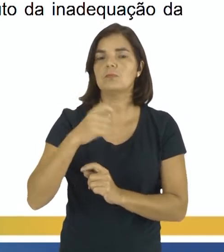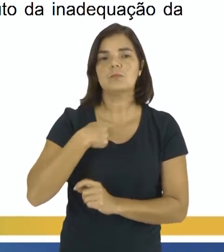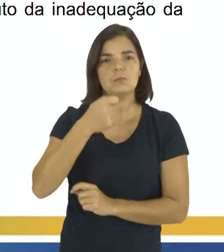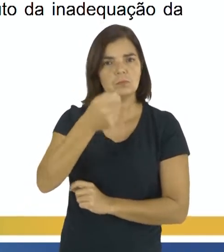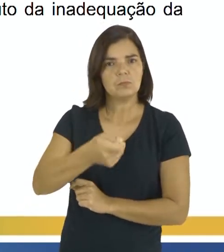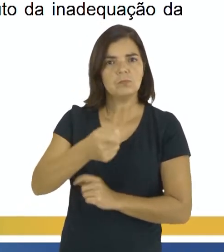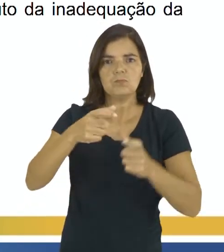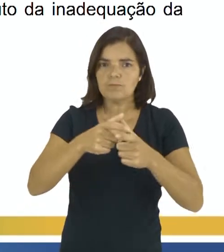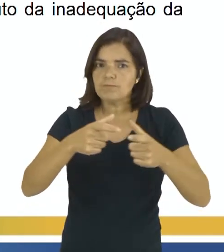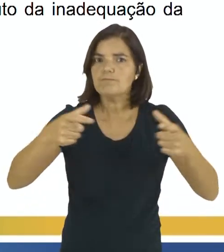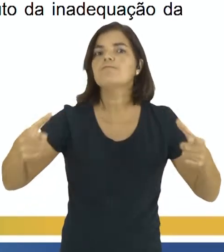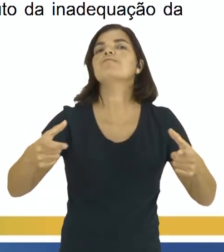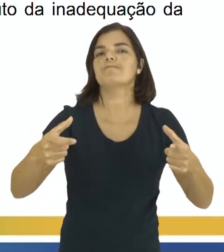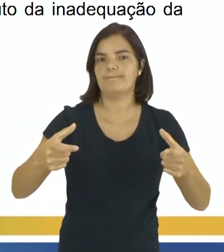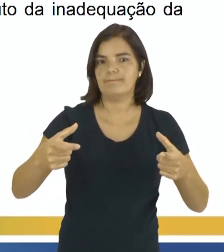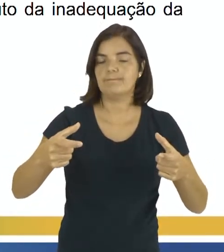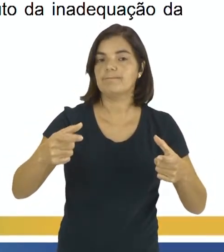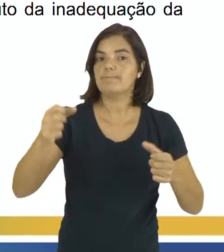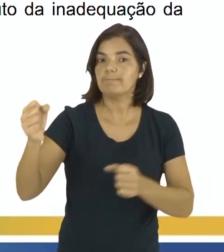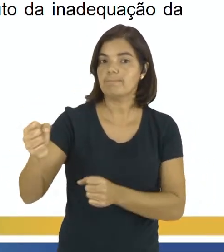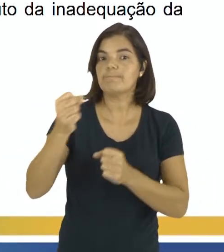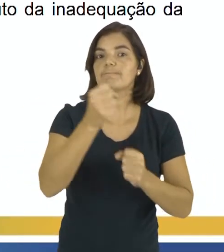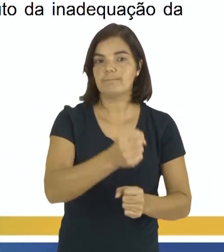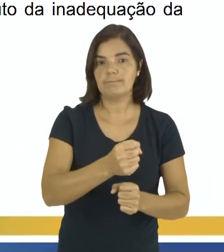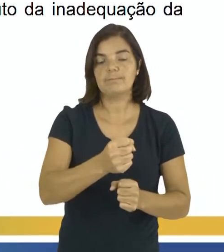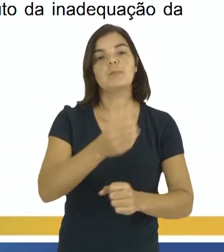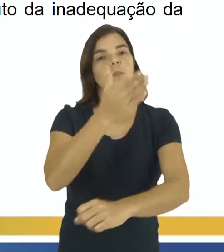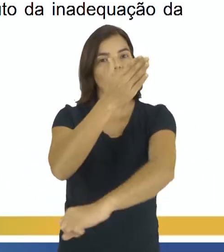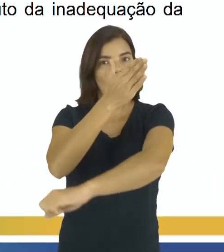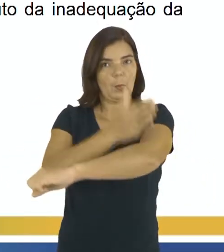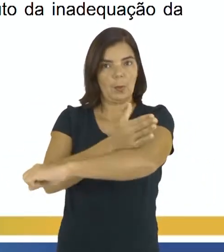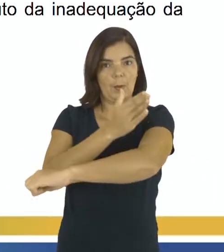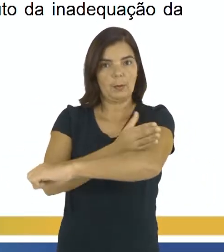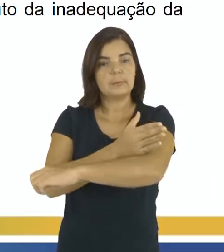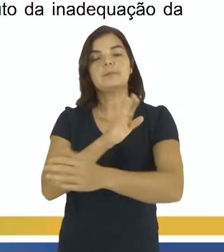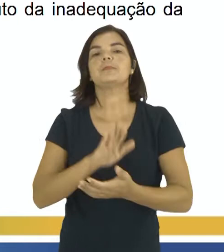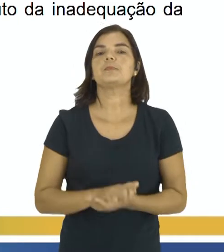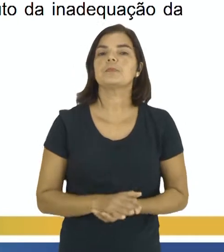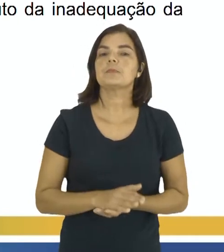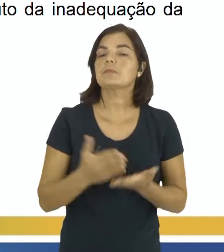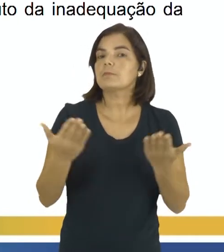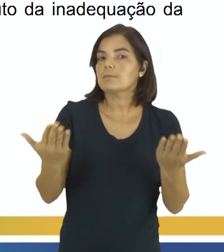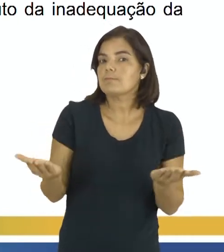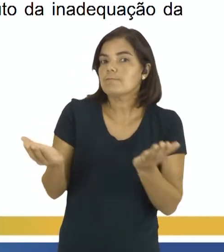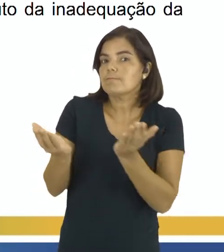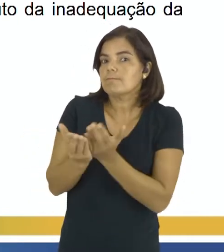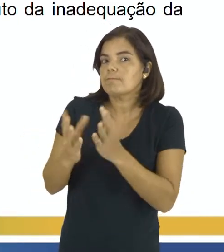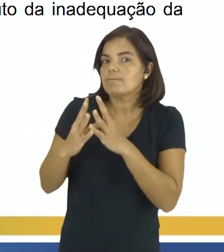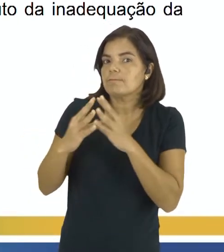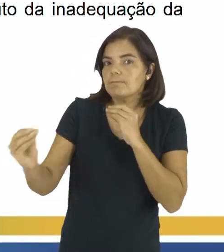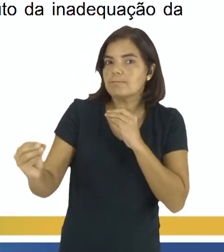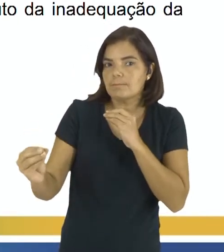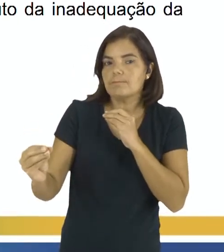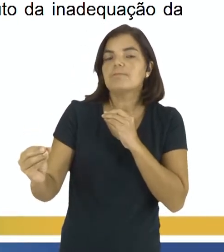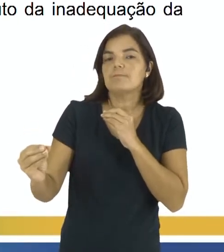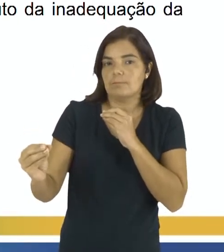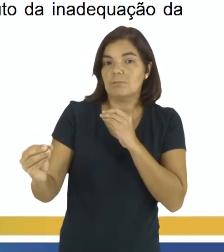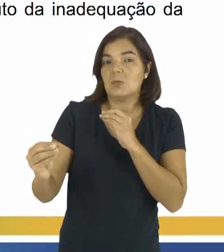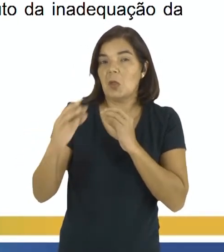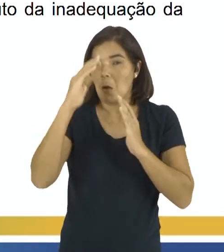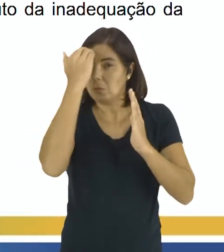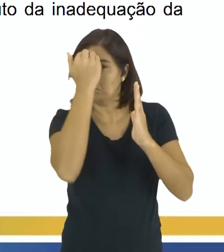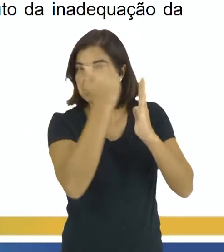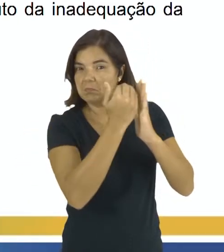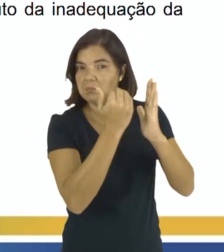de grande poder durante a Idade Média. Embora cristãs fugiam aos dogmas e